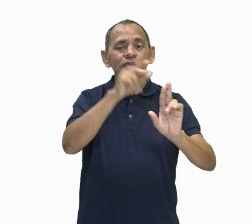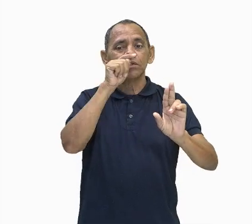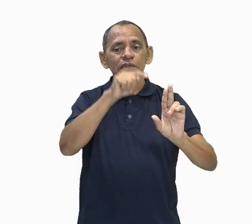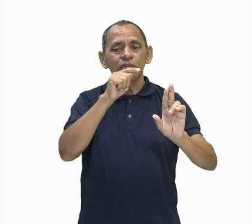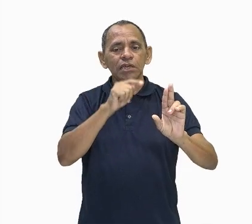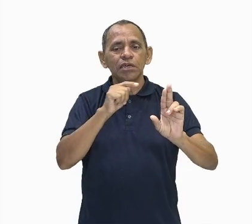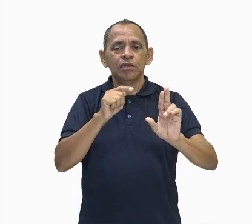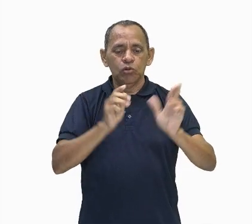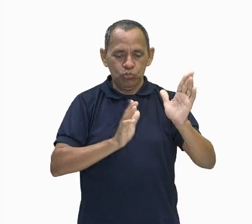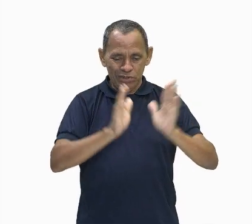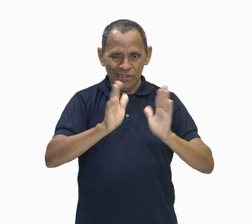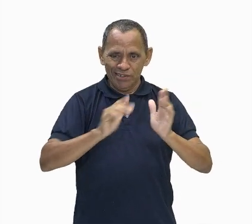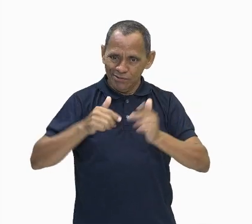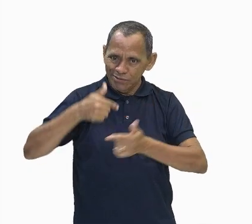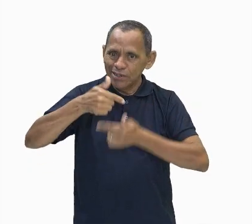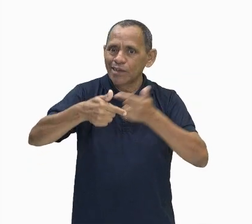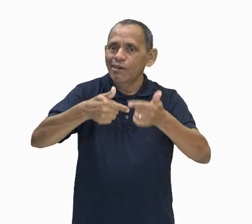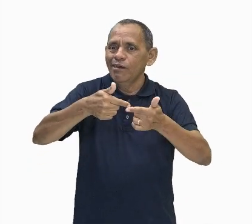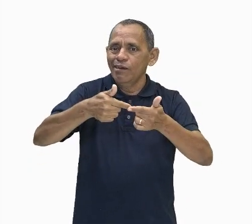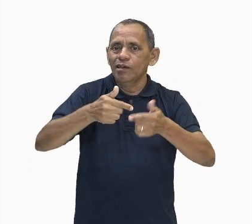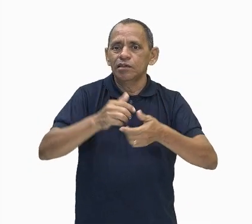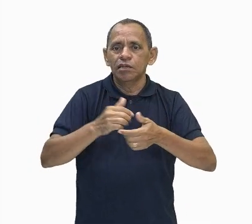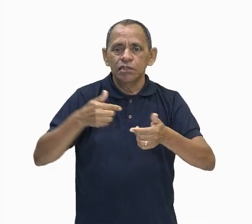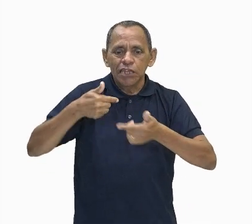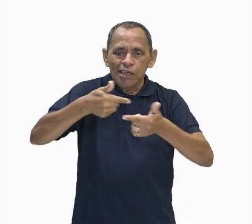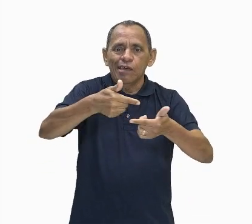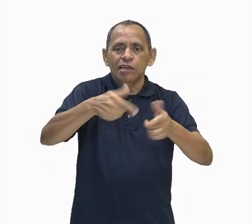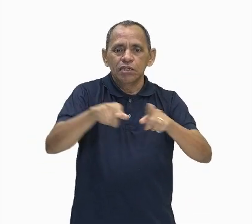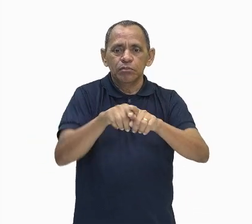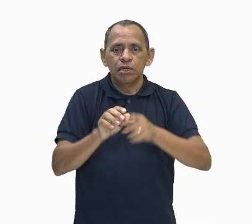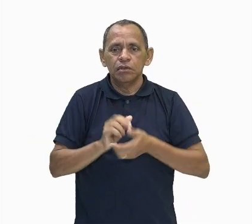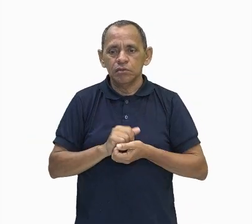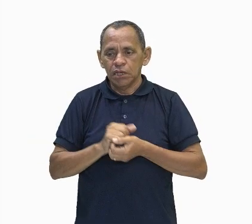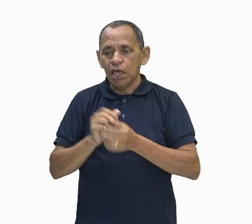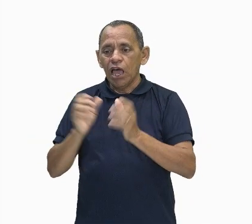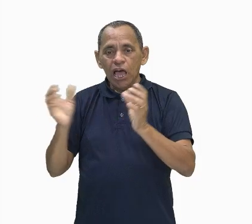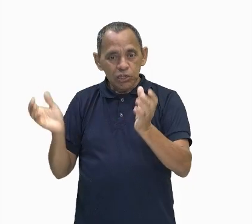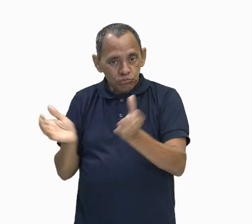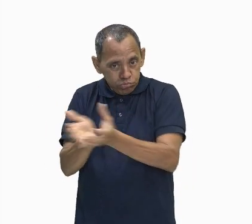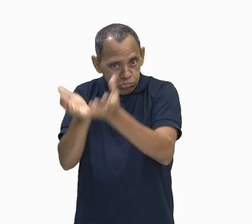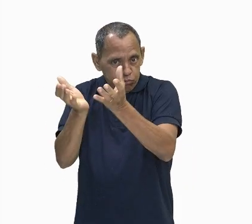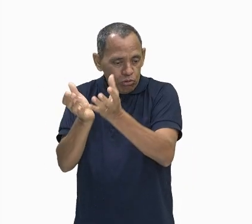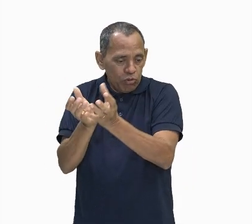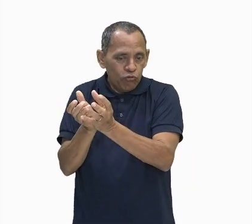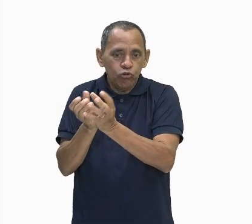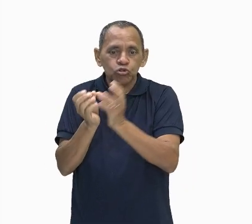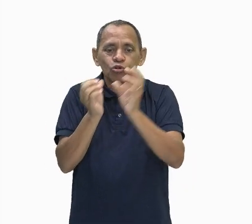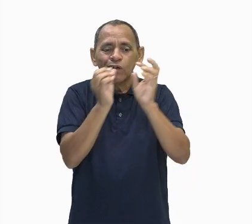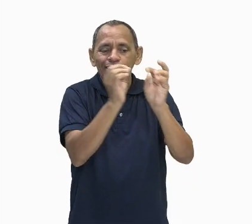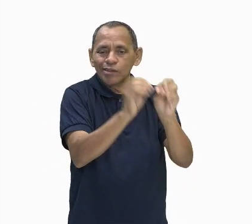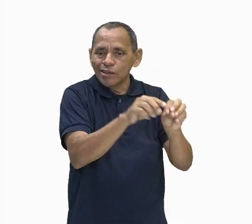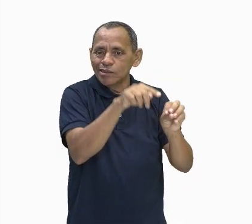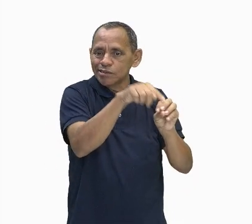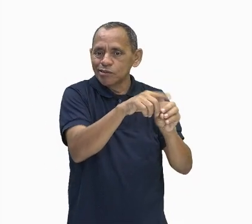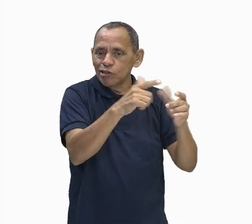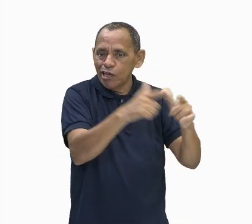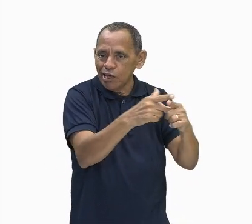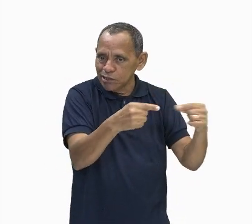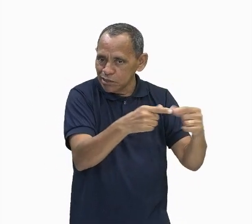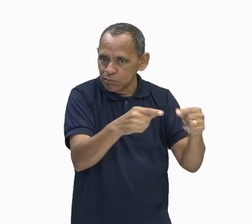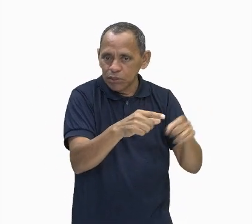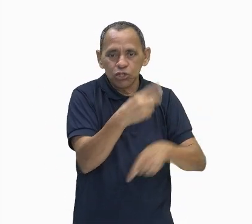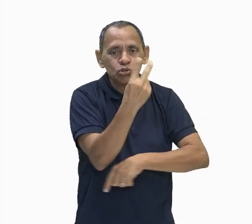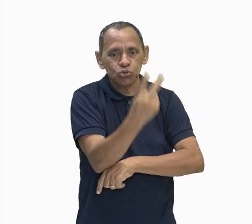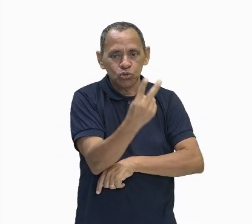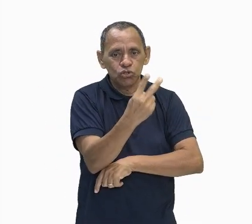da guerra, né? Aí as bombas que foram lançadas sobre 2 cidades do Japão, Hiroshima e Nagasaki, a gente observa